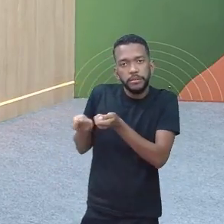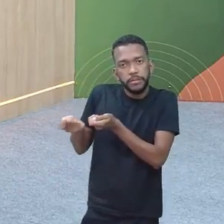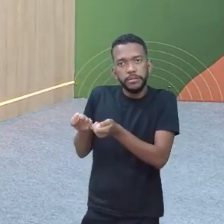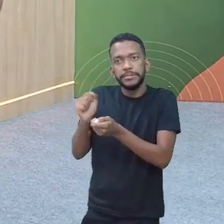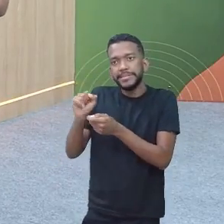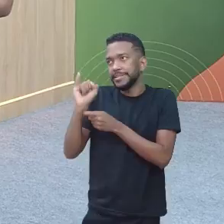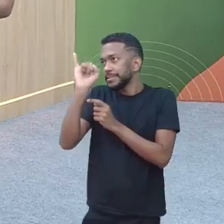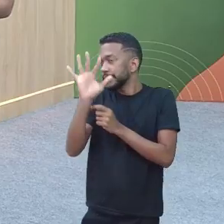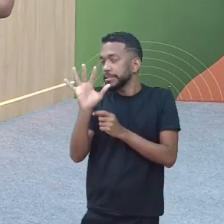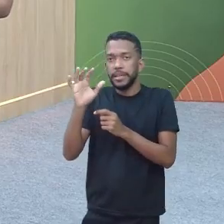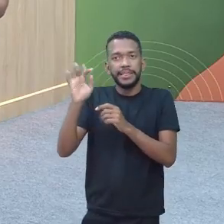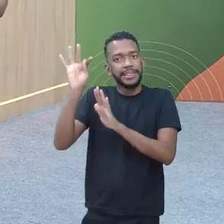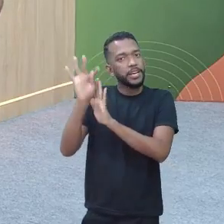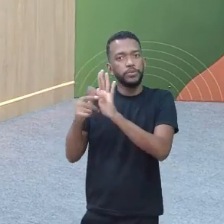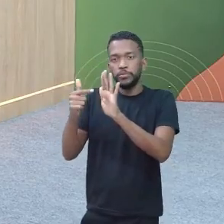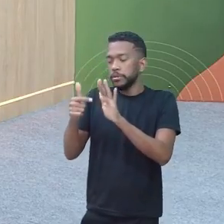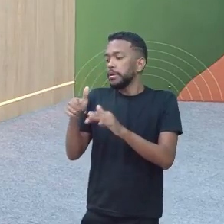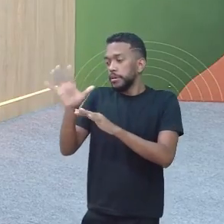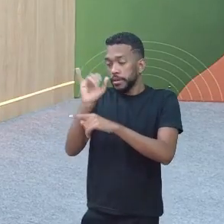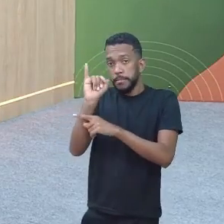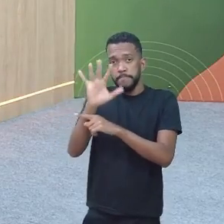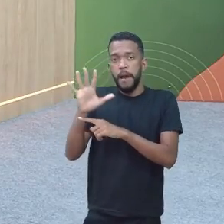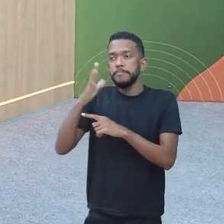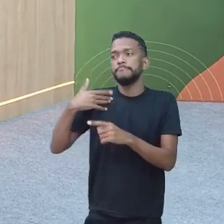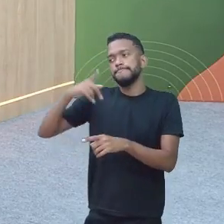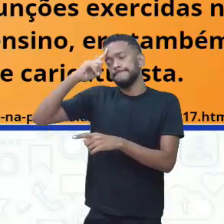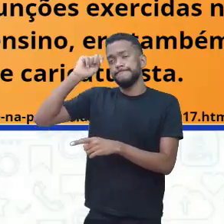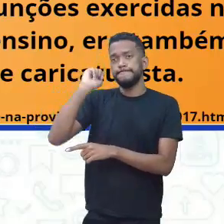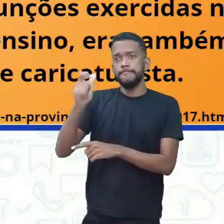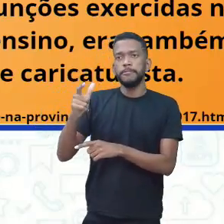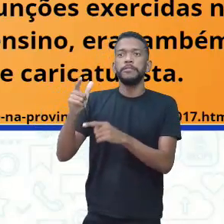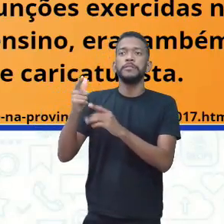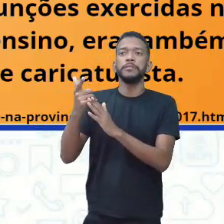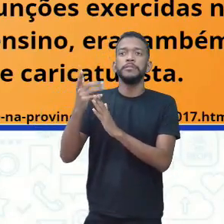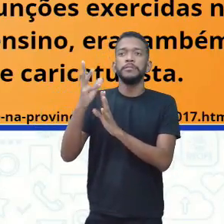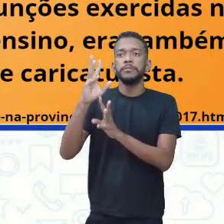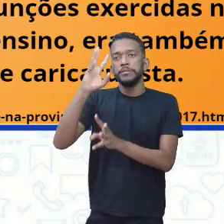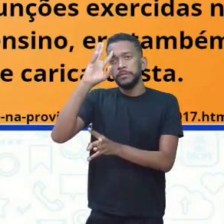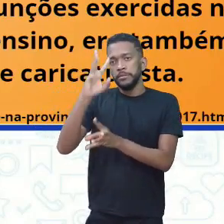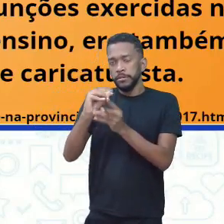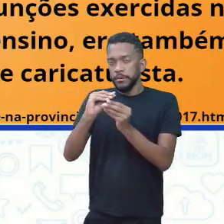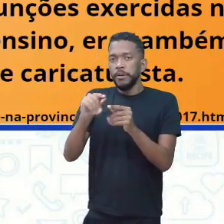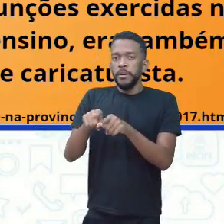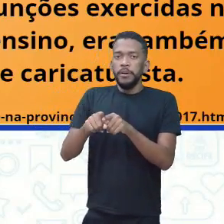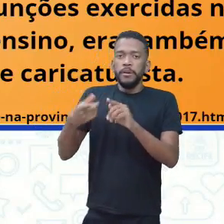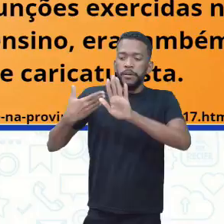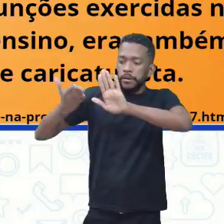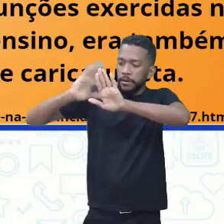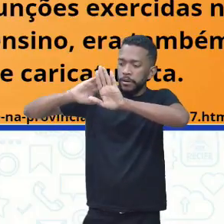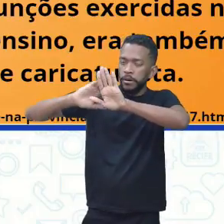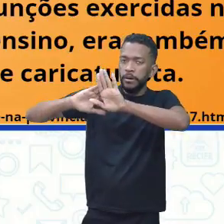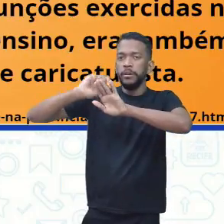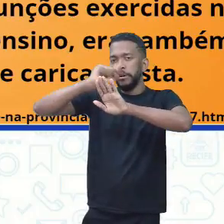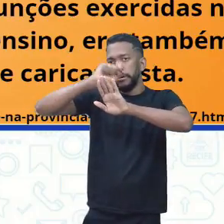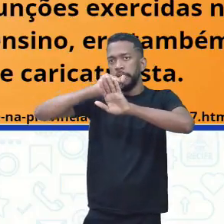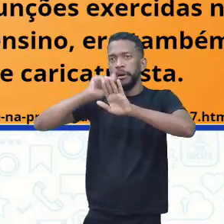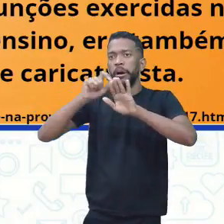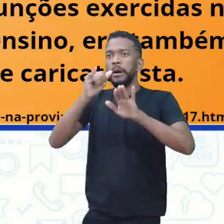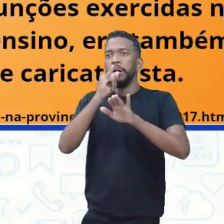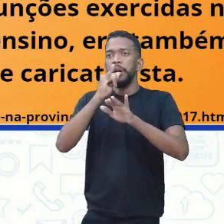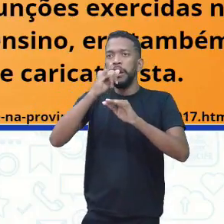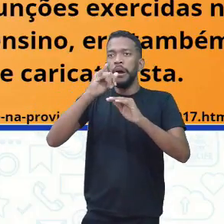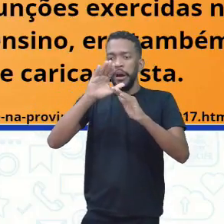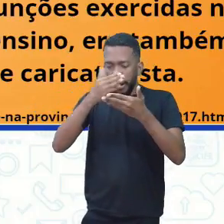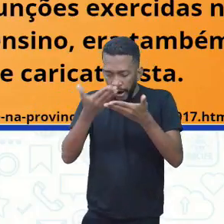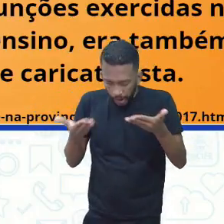texto. Então, a gente tem algumas coisas escritas no fundozinho da charge, com honra e probidade, tem um